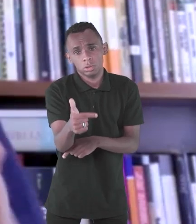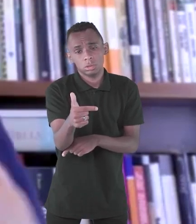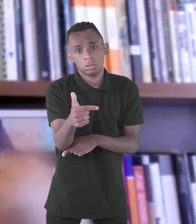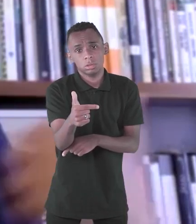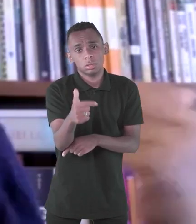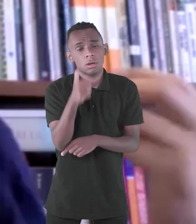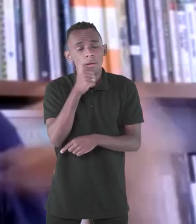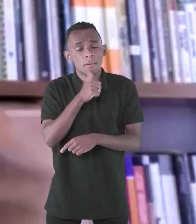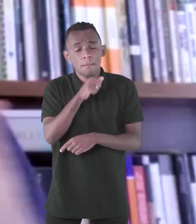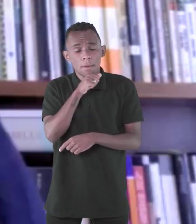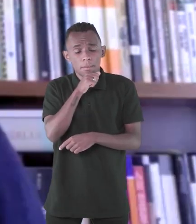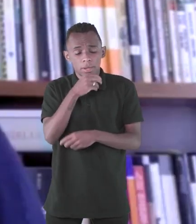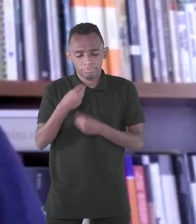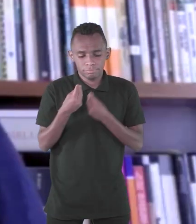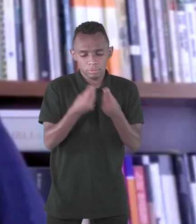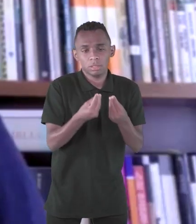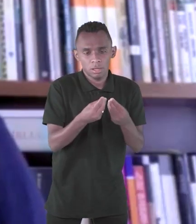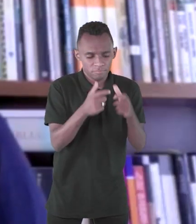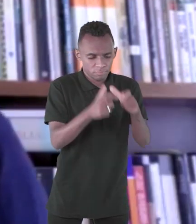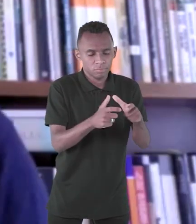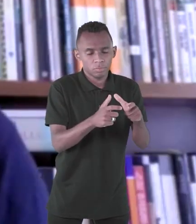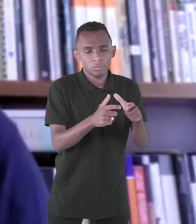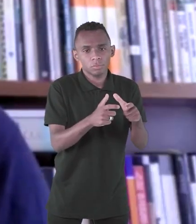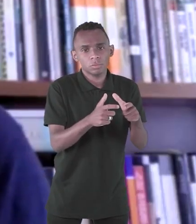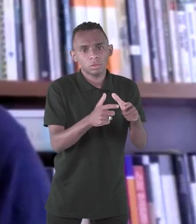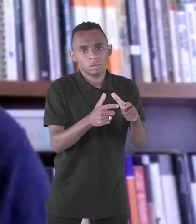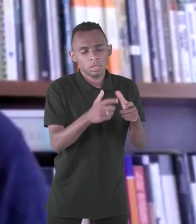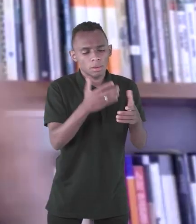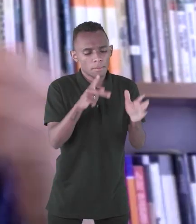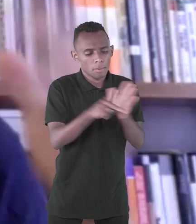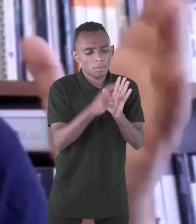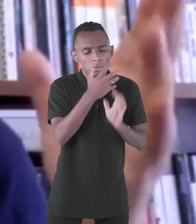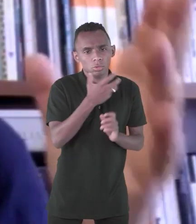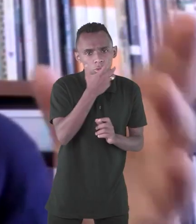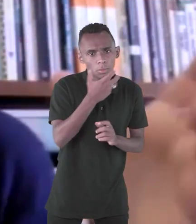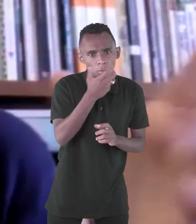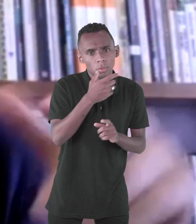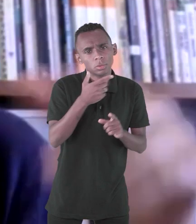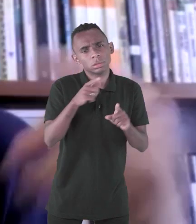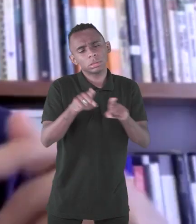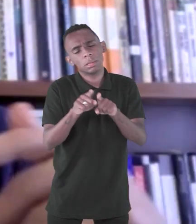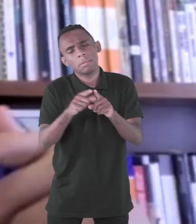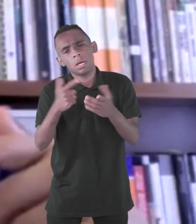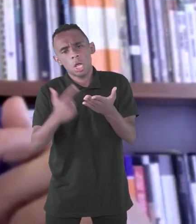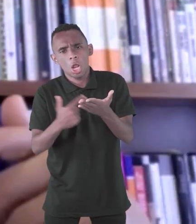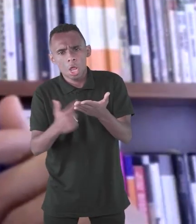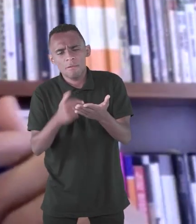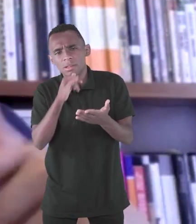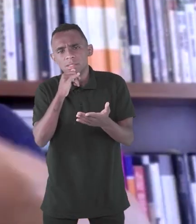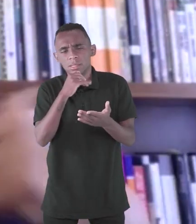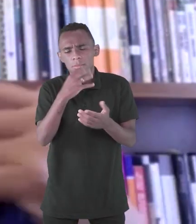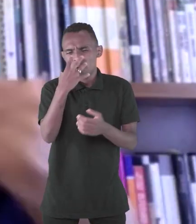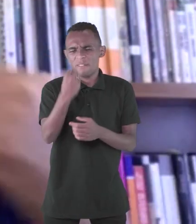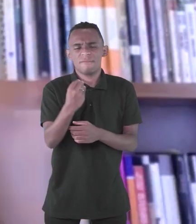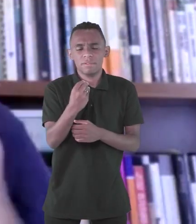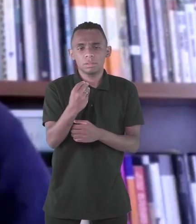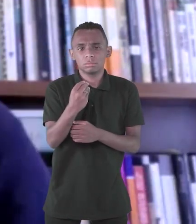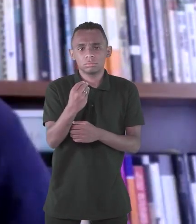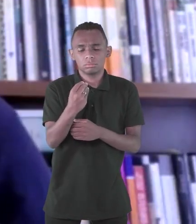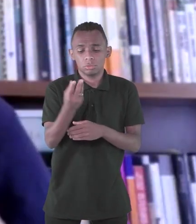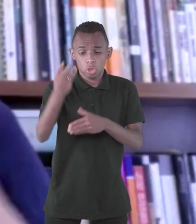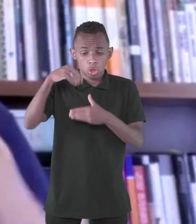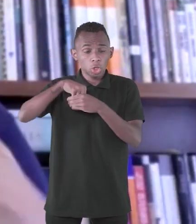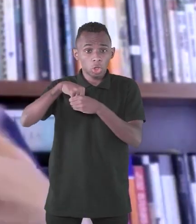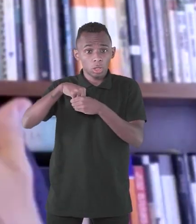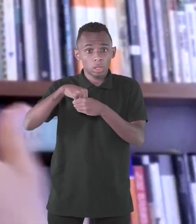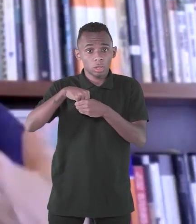pai trazia os discos ao mesmo tempo, porque tinha uma Kombi que passava pela cidade e que trazia